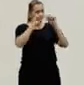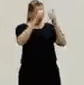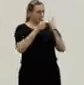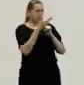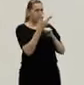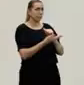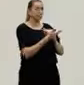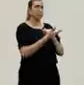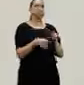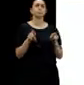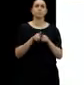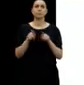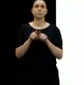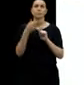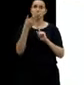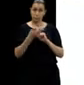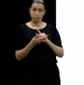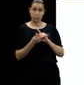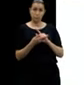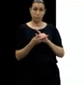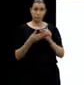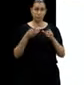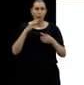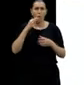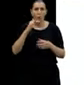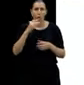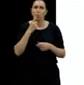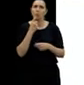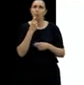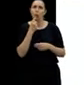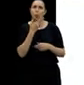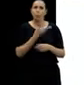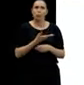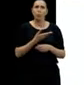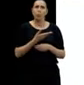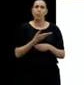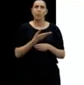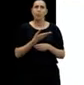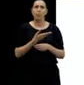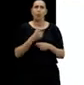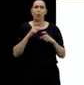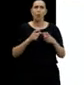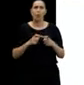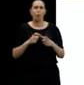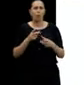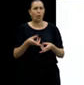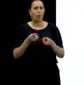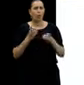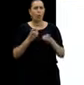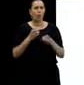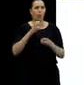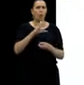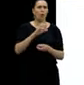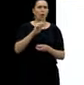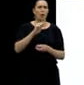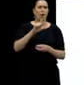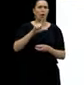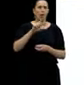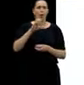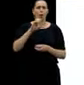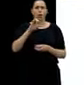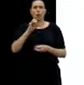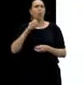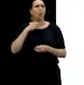imagem, e ali na coloração vermelha, aonde dá para ver o cálcio. Então, através